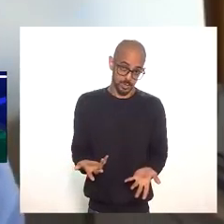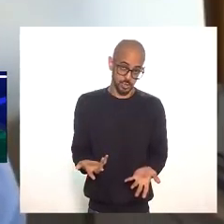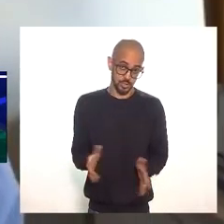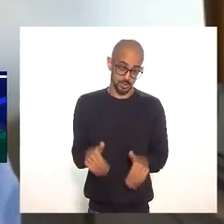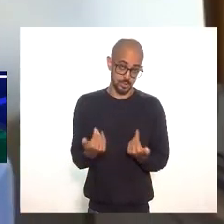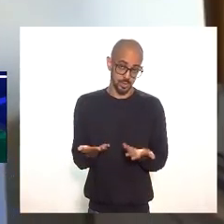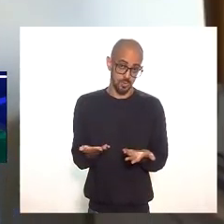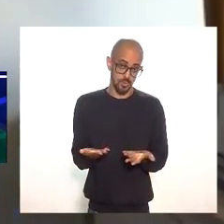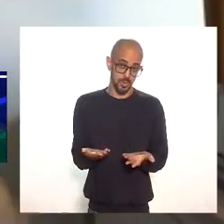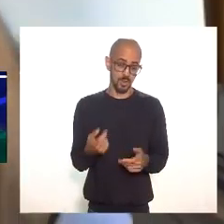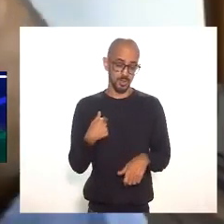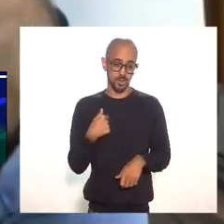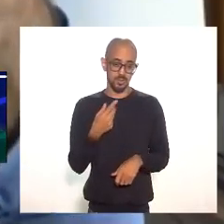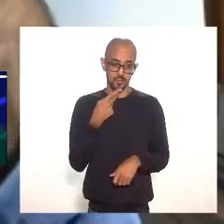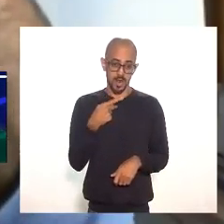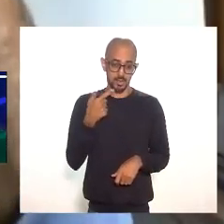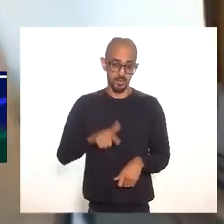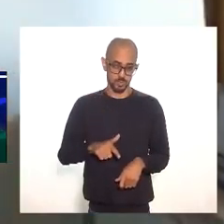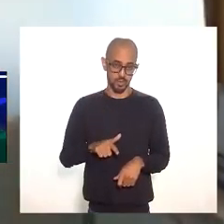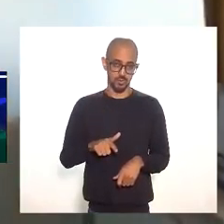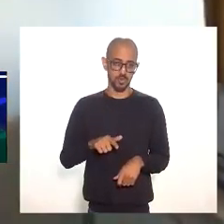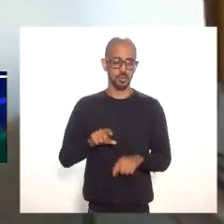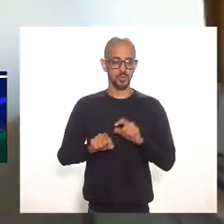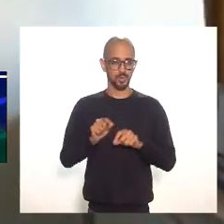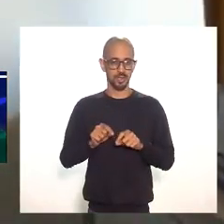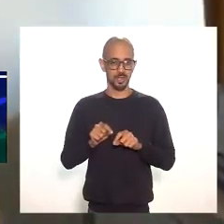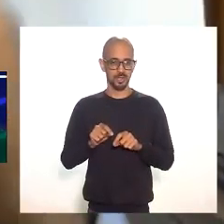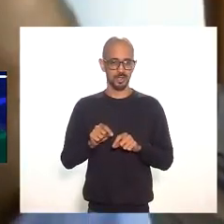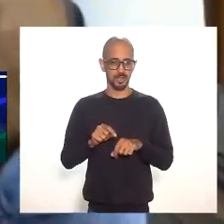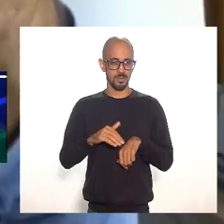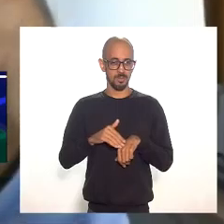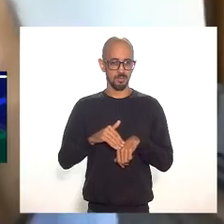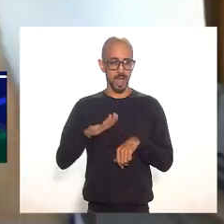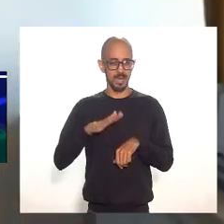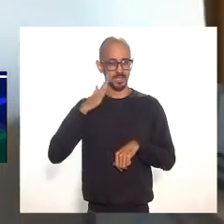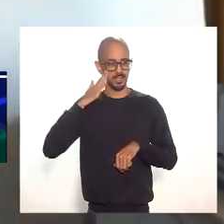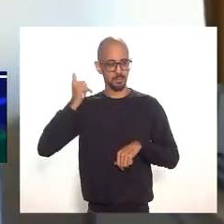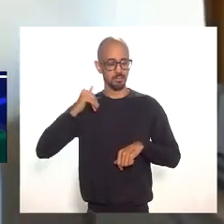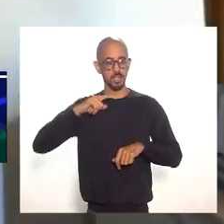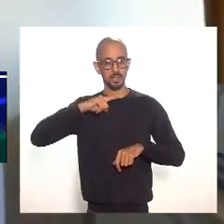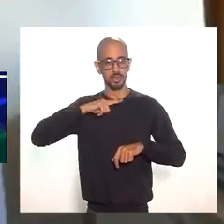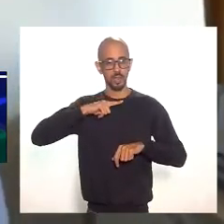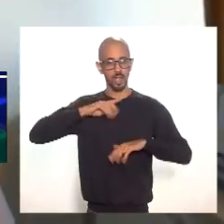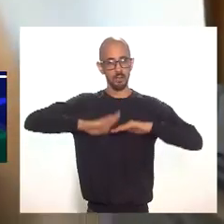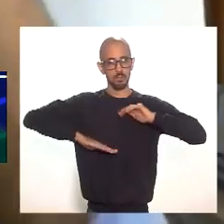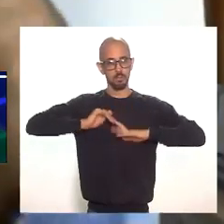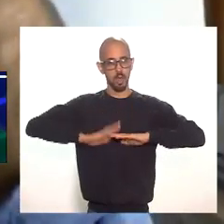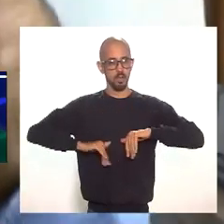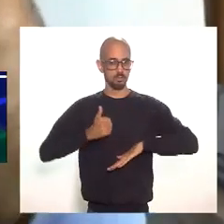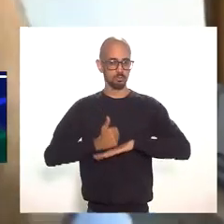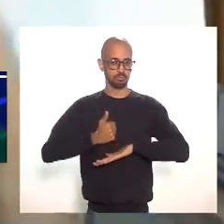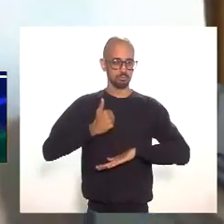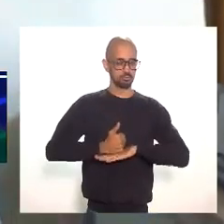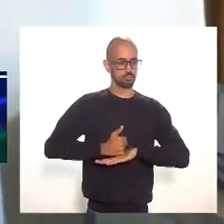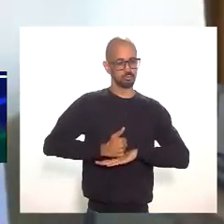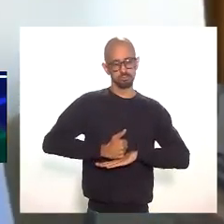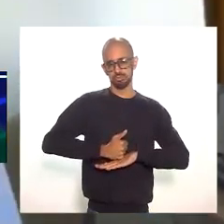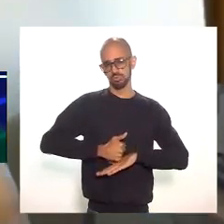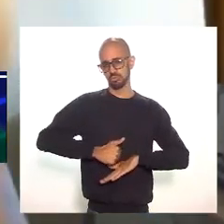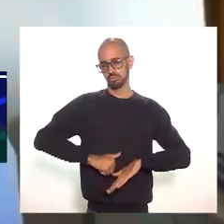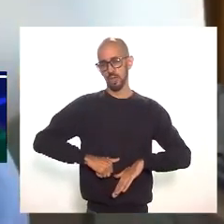dizer, o mais saber que tem um profissional de educação com mandato de